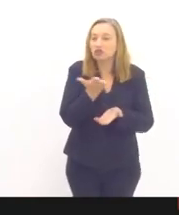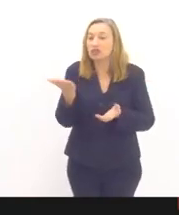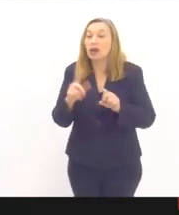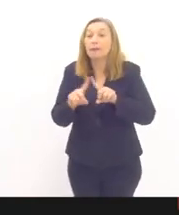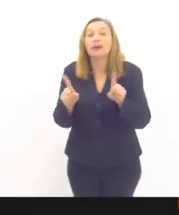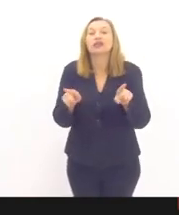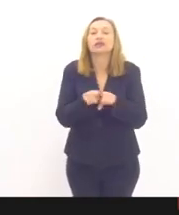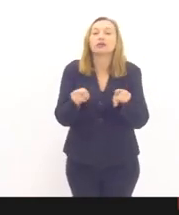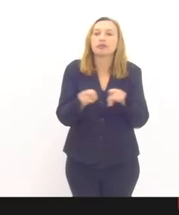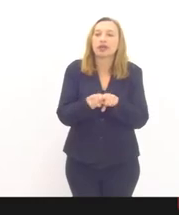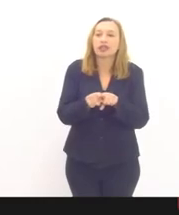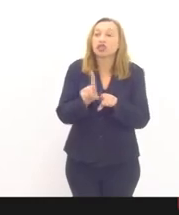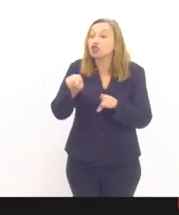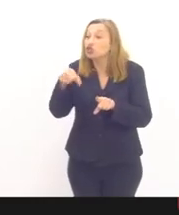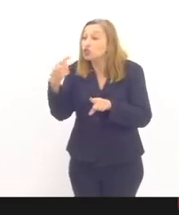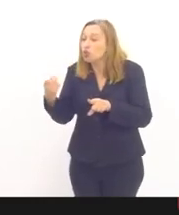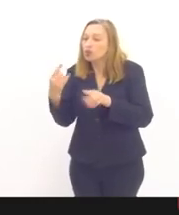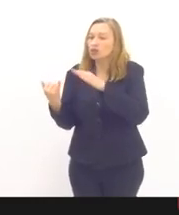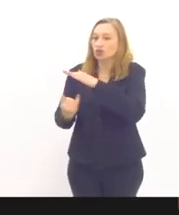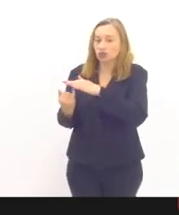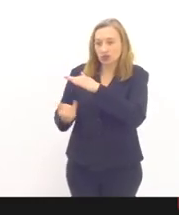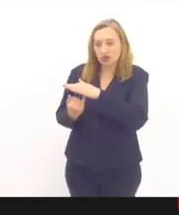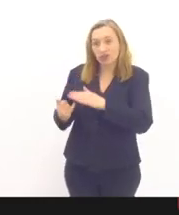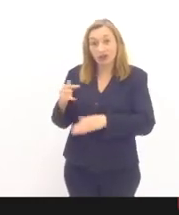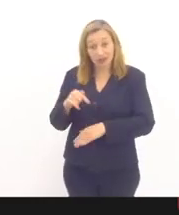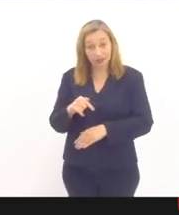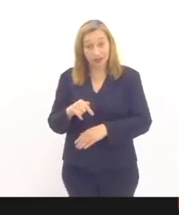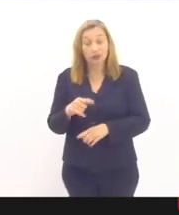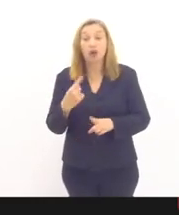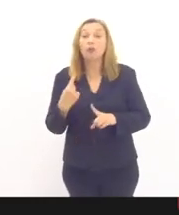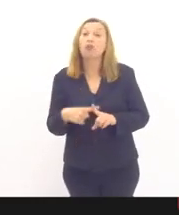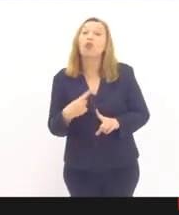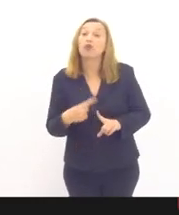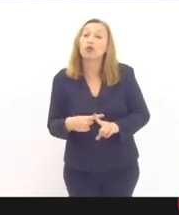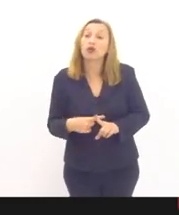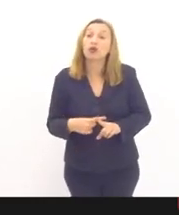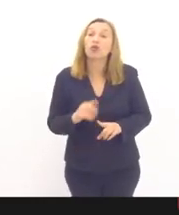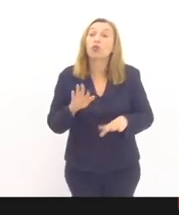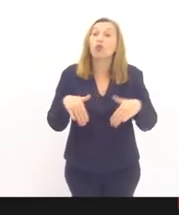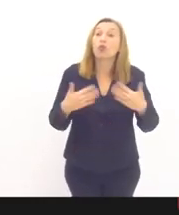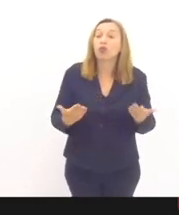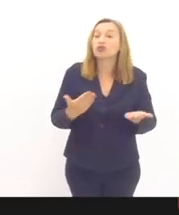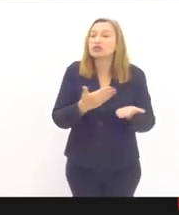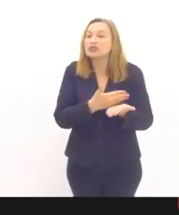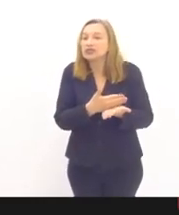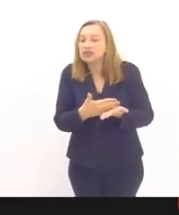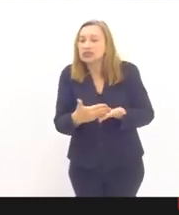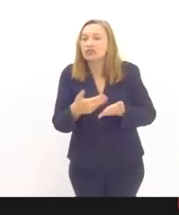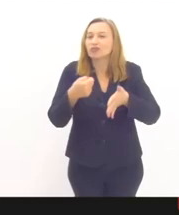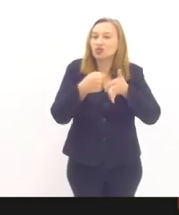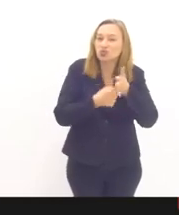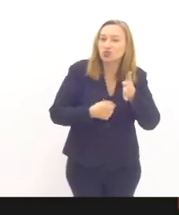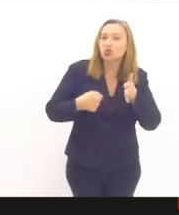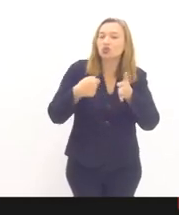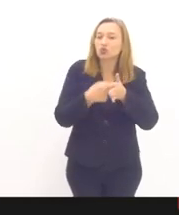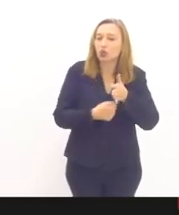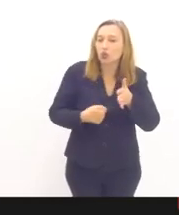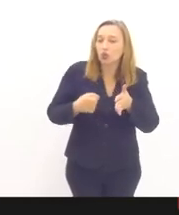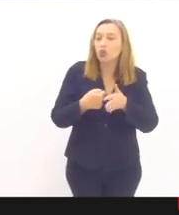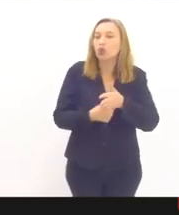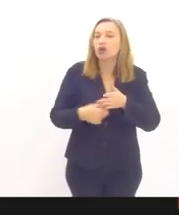mas também de outras instituições aqui. Porque quando nós começamos essa luta, nesse